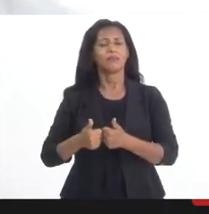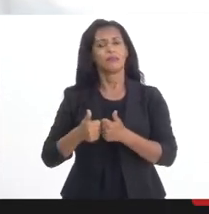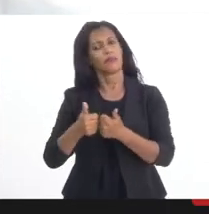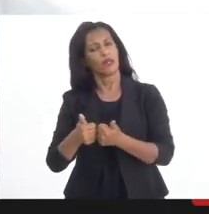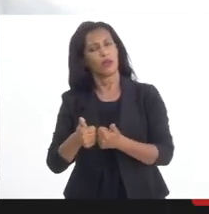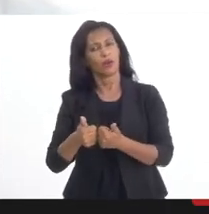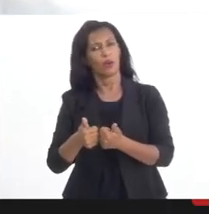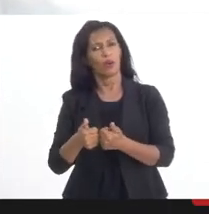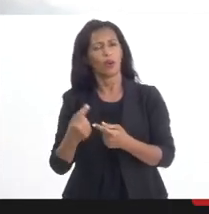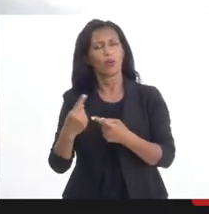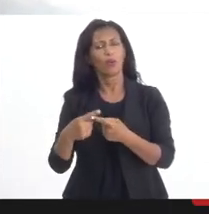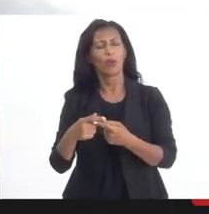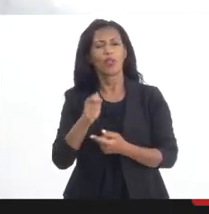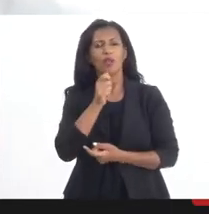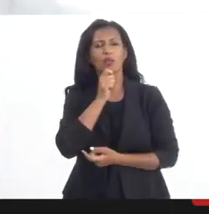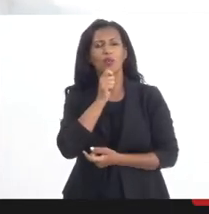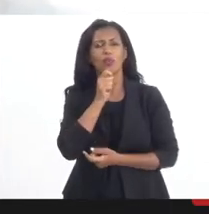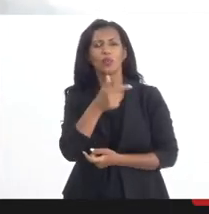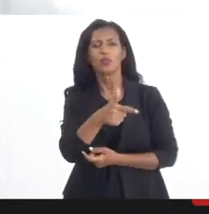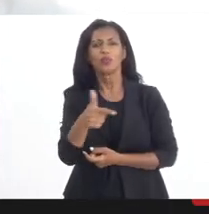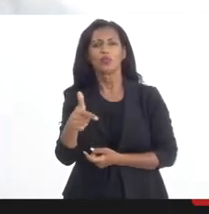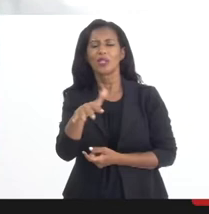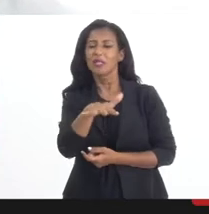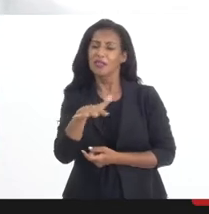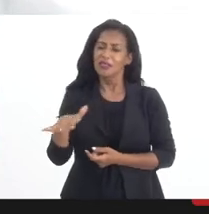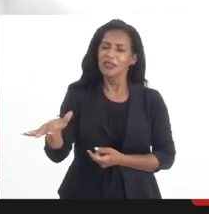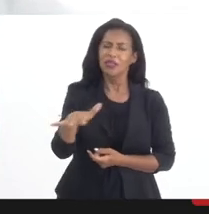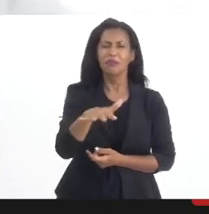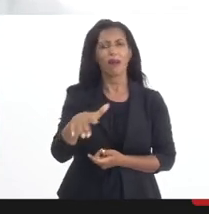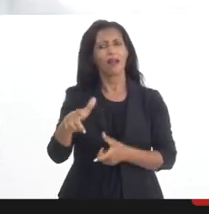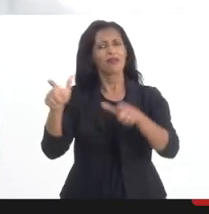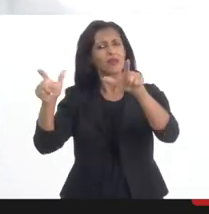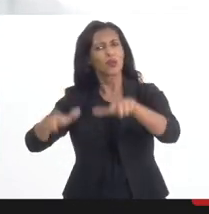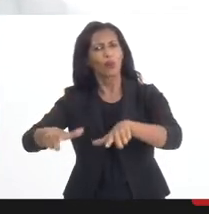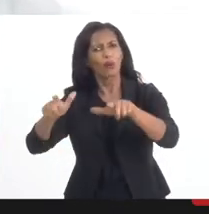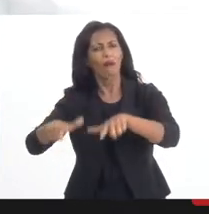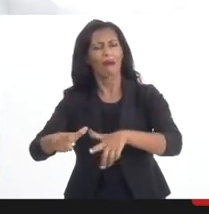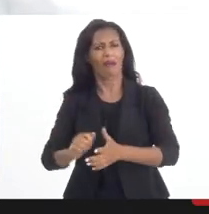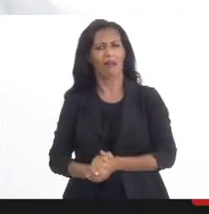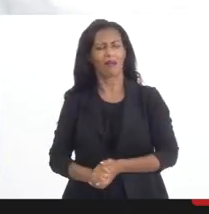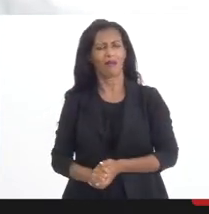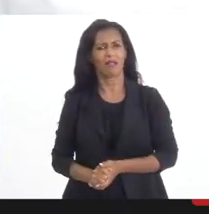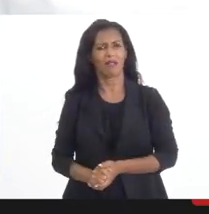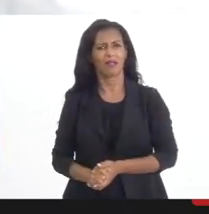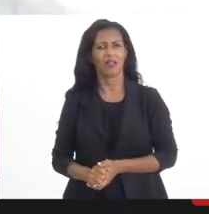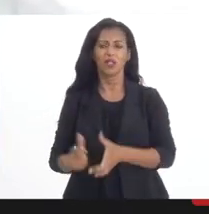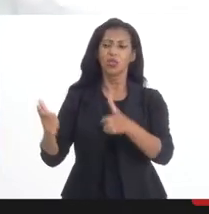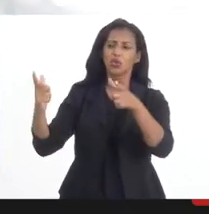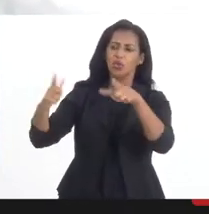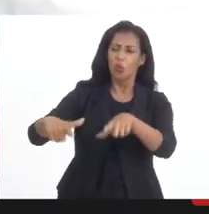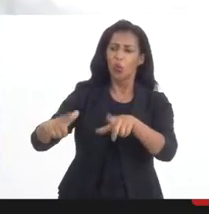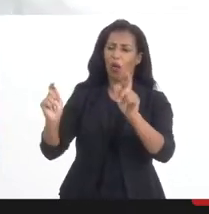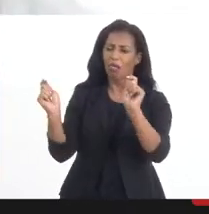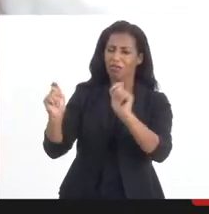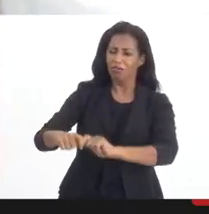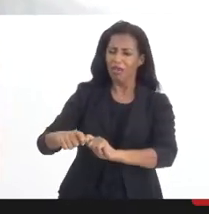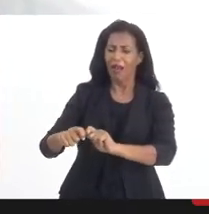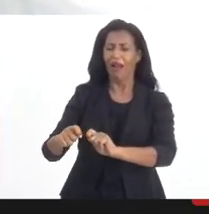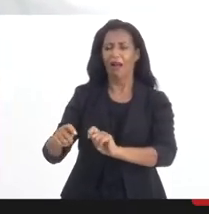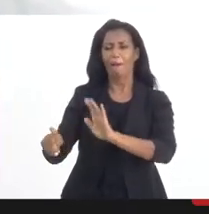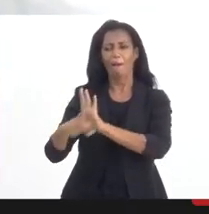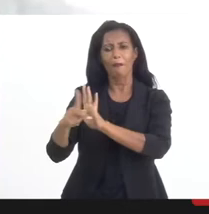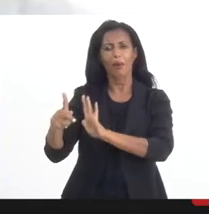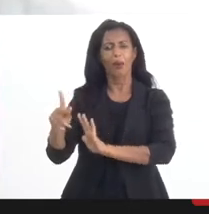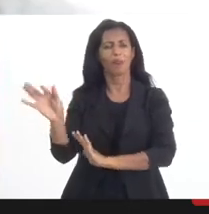por que não temos ainda esse espaço, essa definição de onde poderia ser o campus da